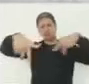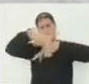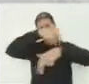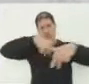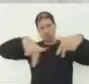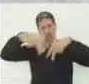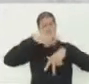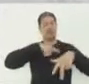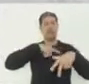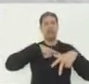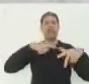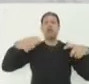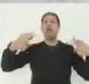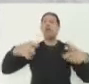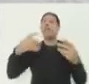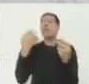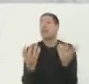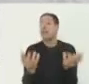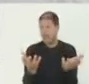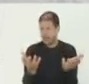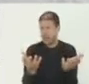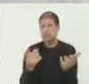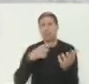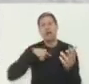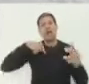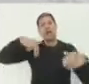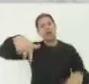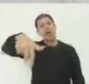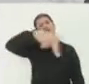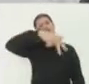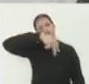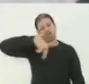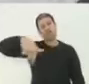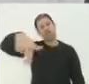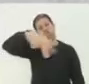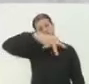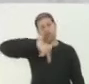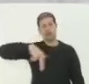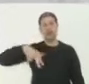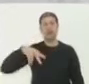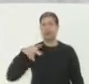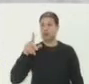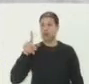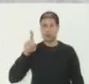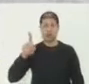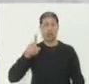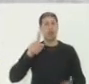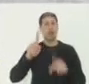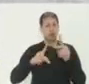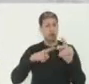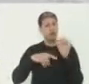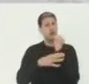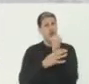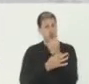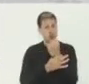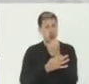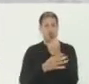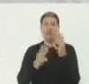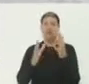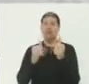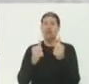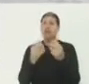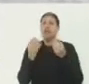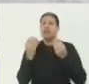e ele se utilizam desse espaço para fazer caminhadas Então para que essa população tenha uma segurança maior nós estamos pedindo para